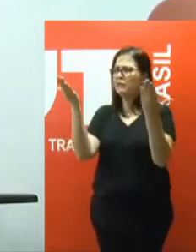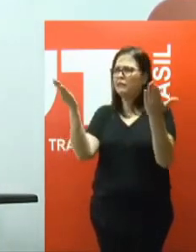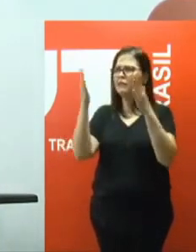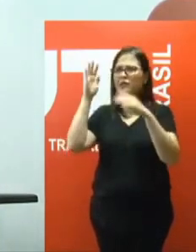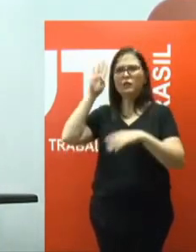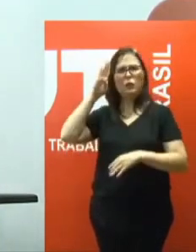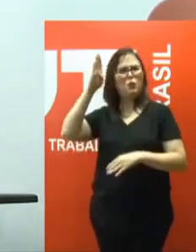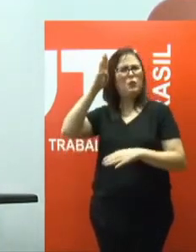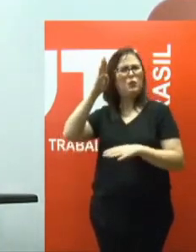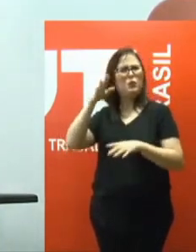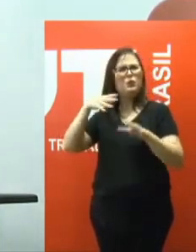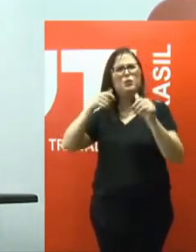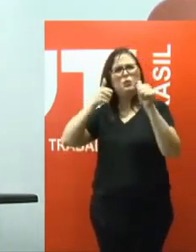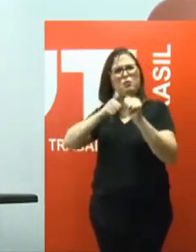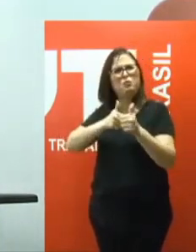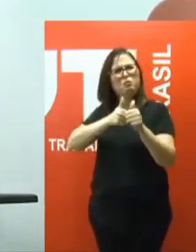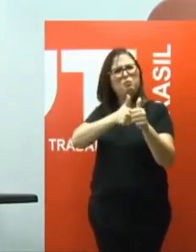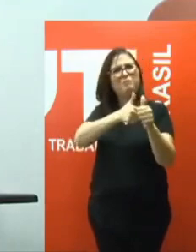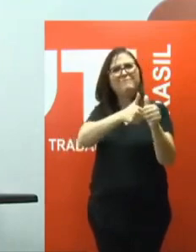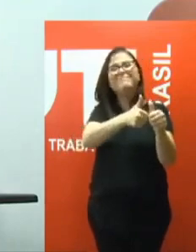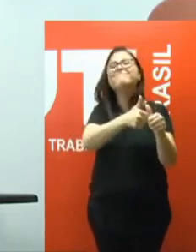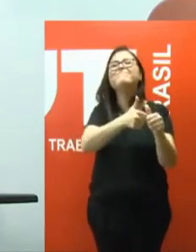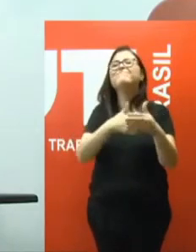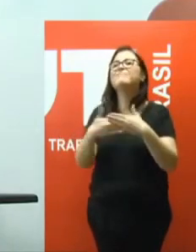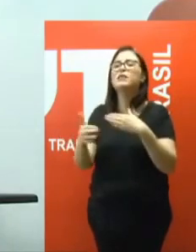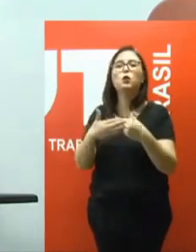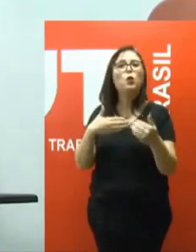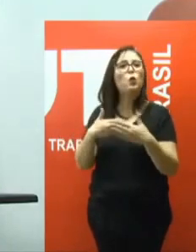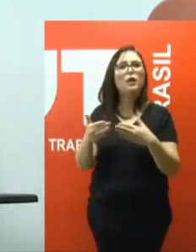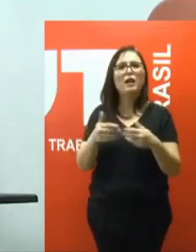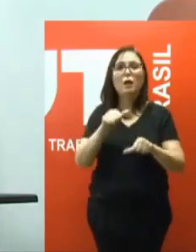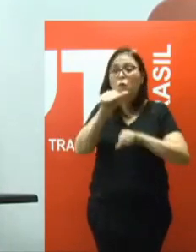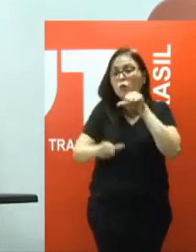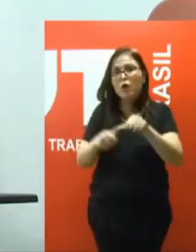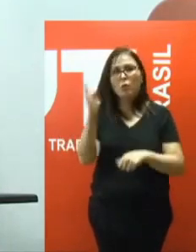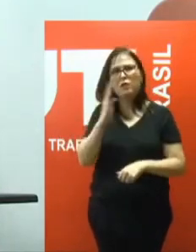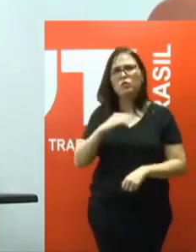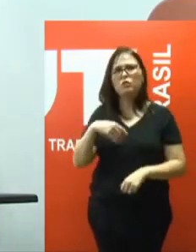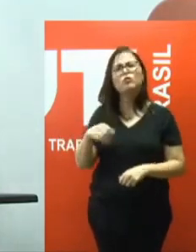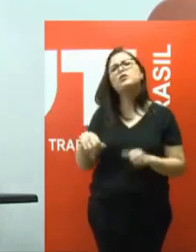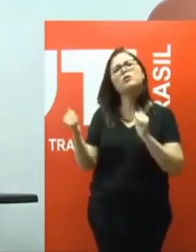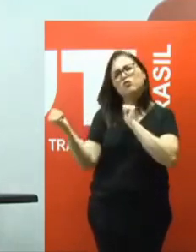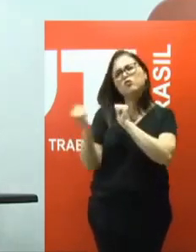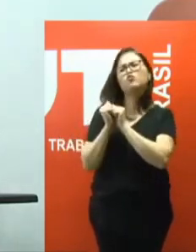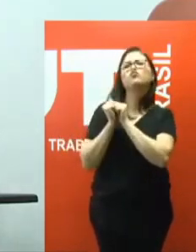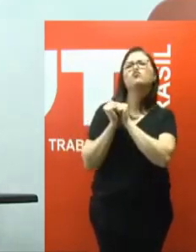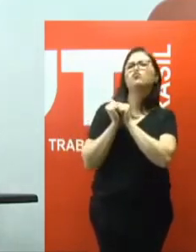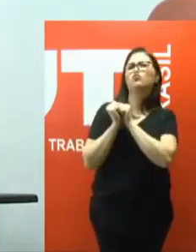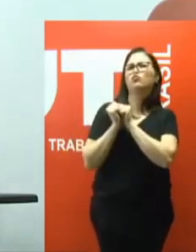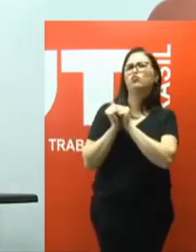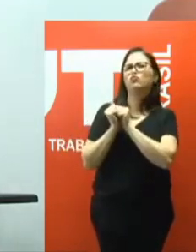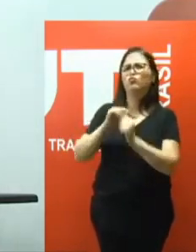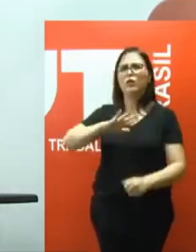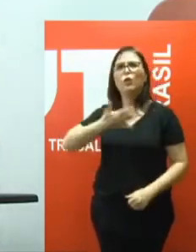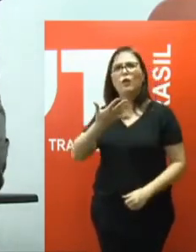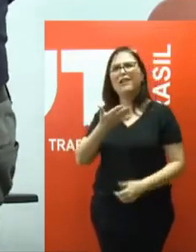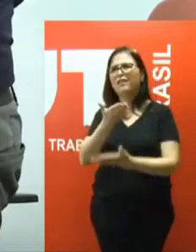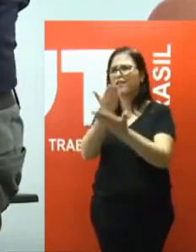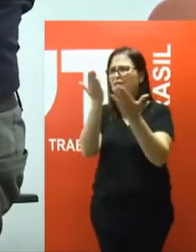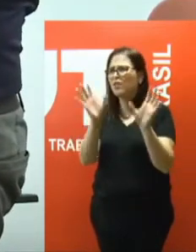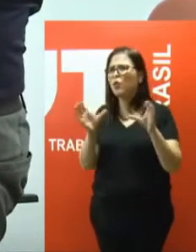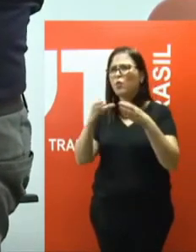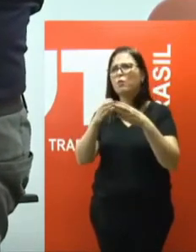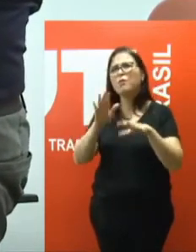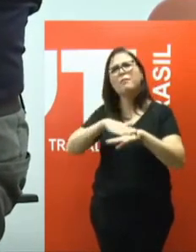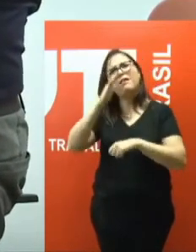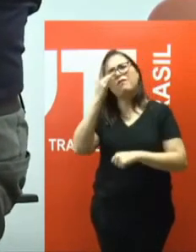Vai estar com você, o que der e vier, né? Se o projeto for esse, mudar o Brasil, estamos com você, entendeu? E quando a gente tem um time desse aqui, presidente, a vida fica um